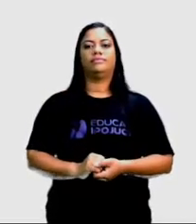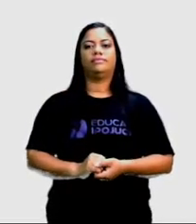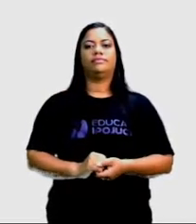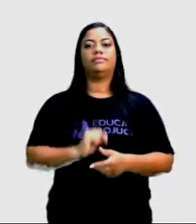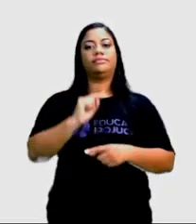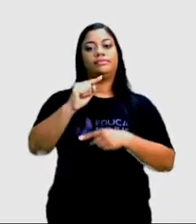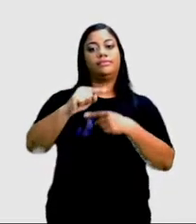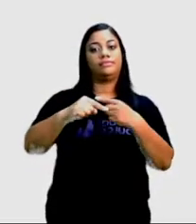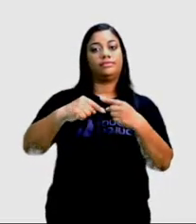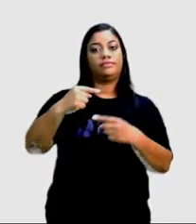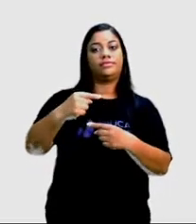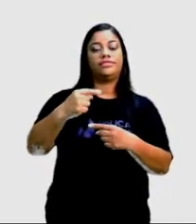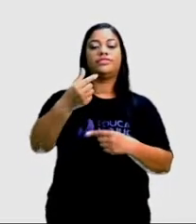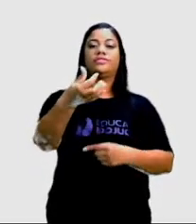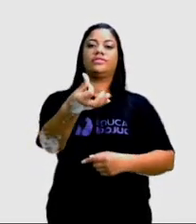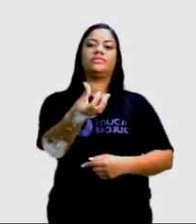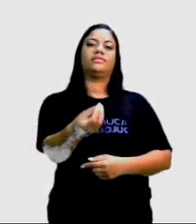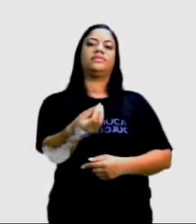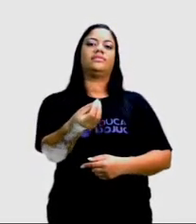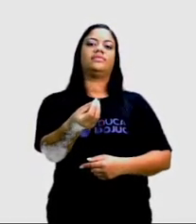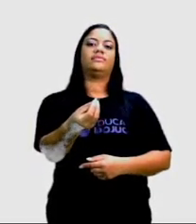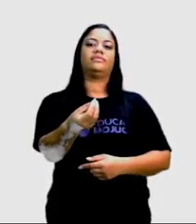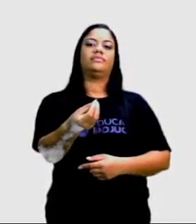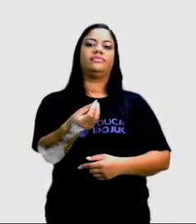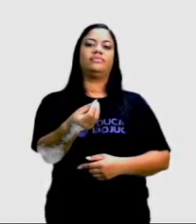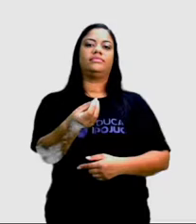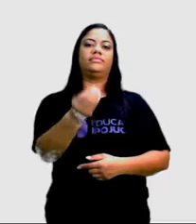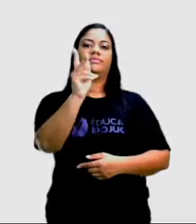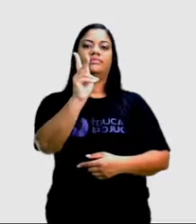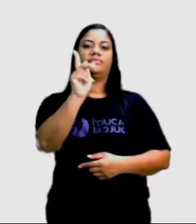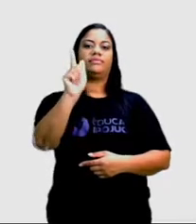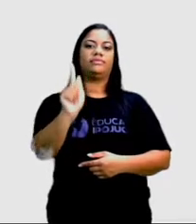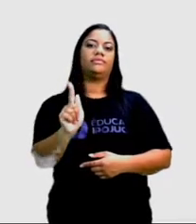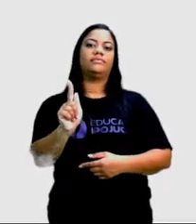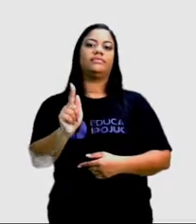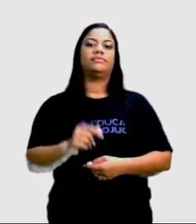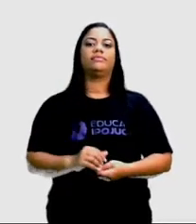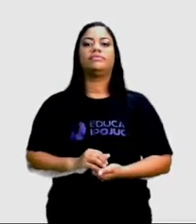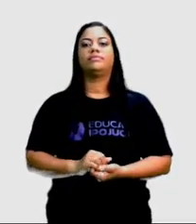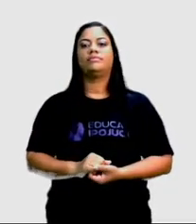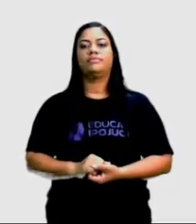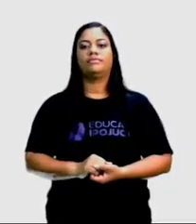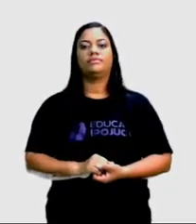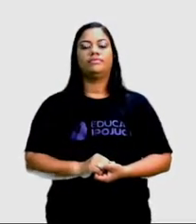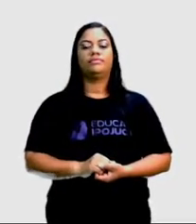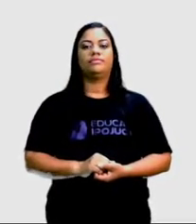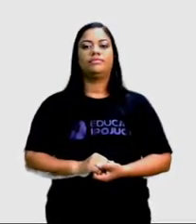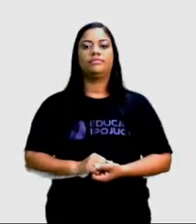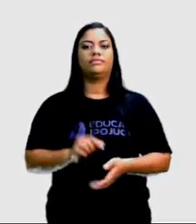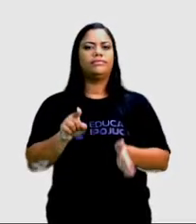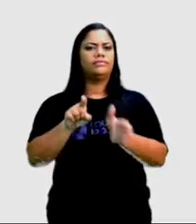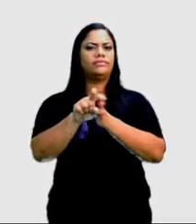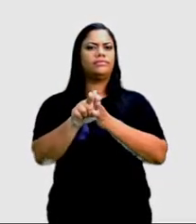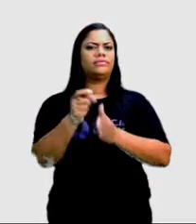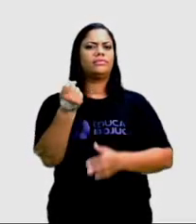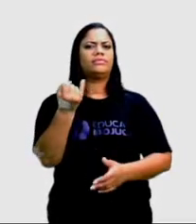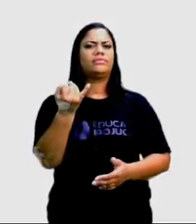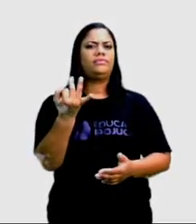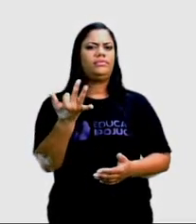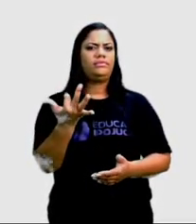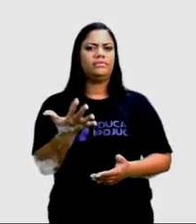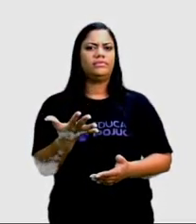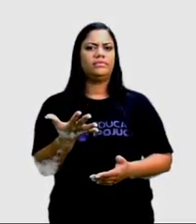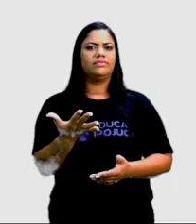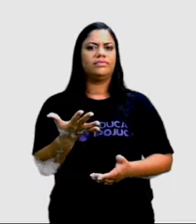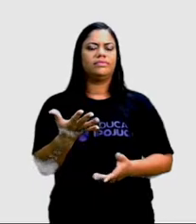pulou para 60. Agora, quilogramas é o que nós estamos perguntando. Quantos quilogramas